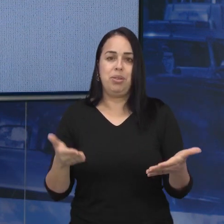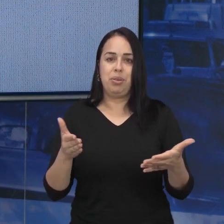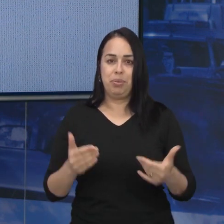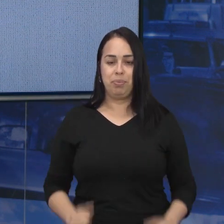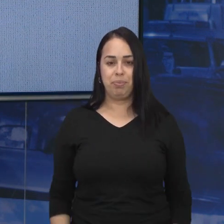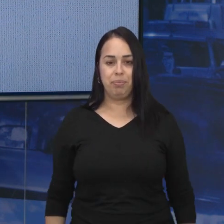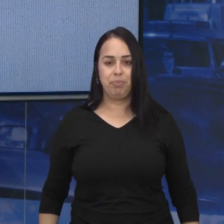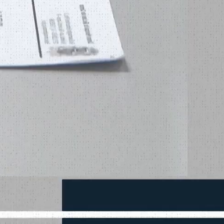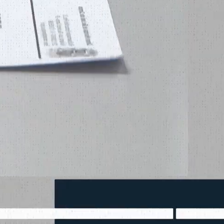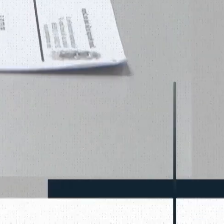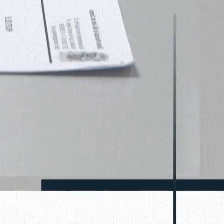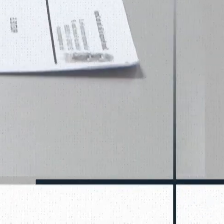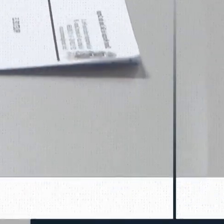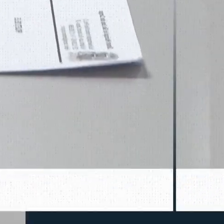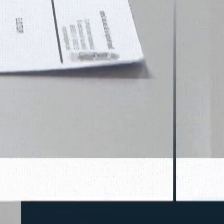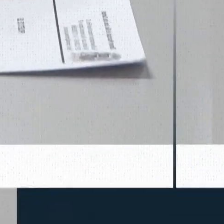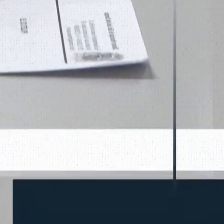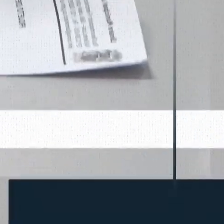Ação Parlamentar.